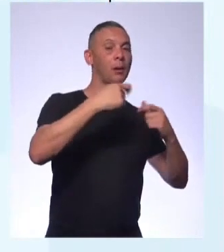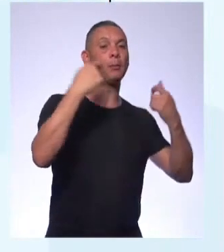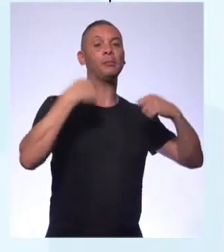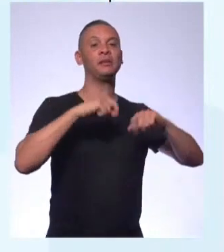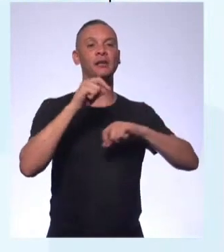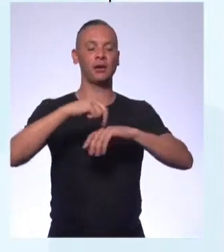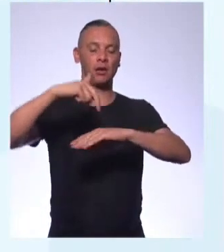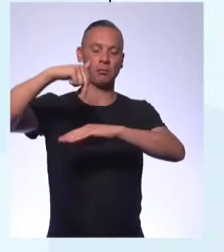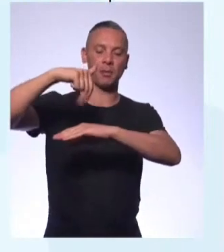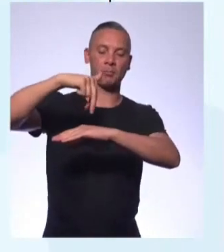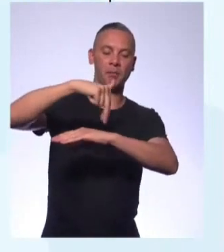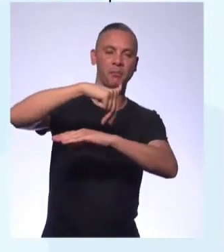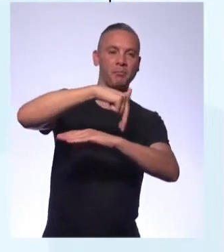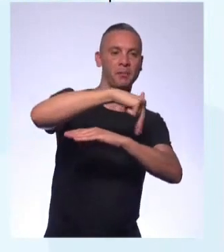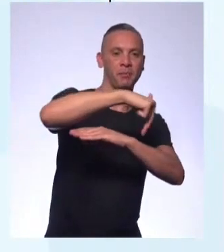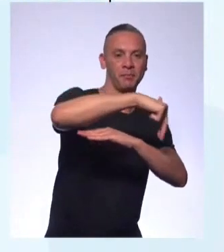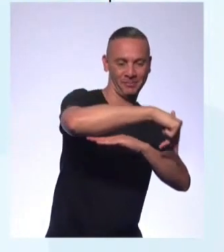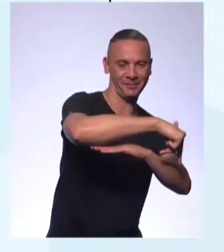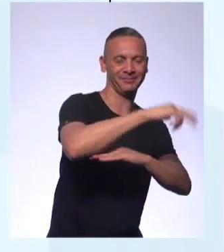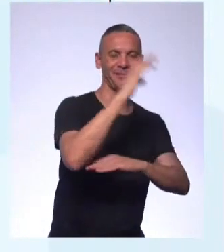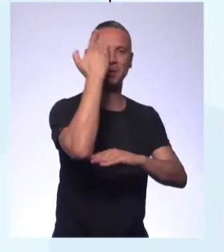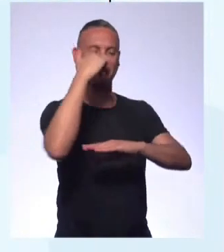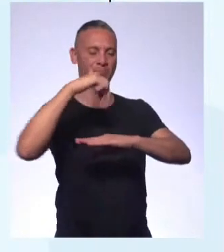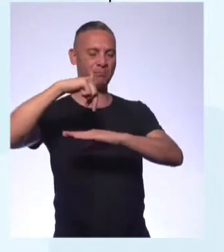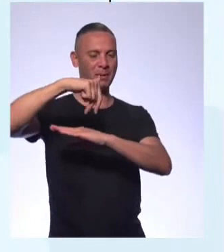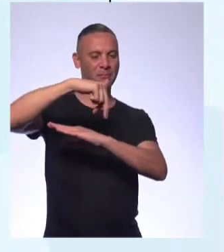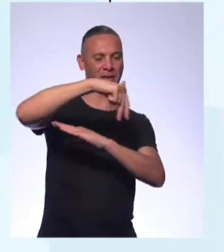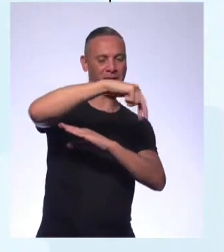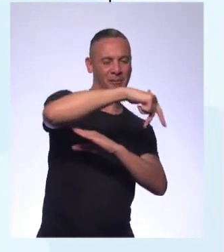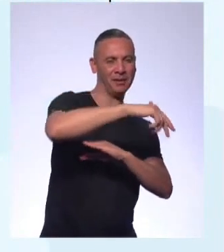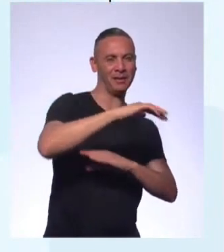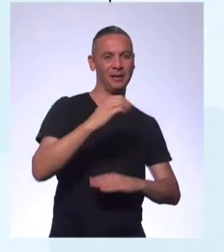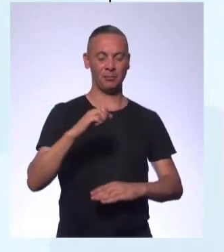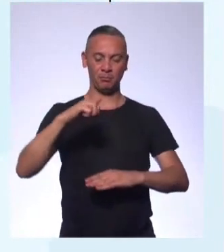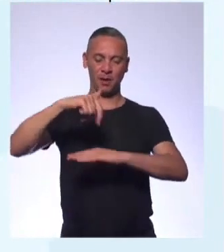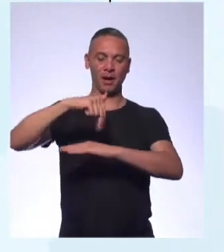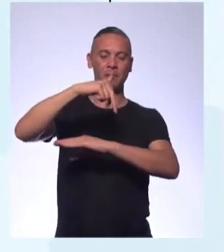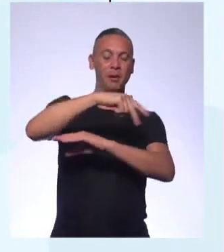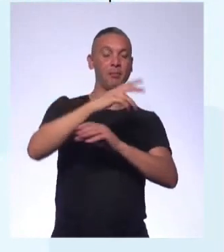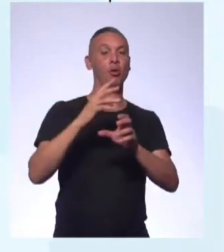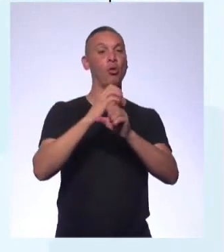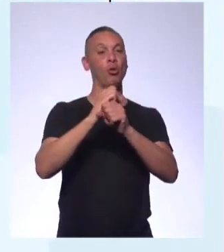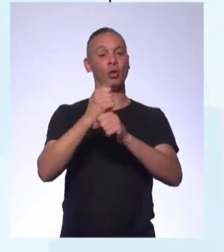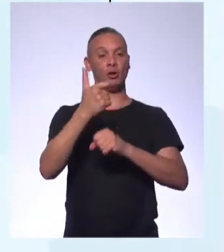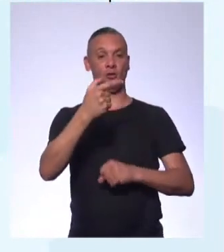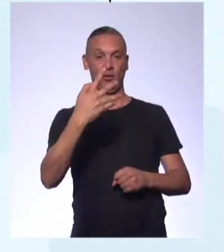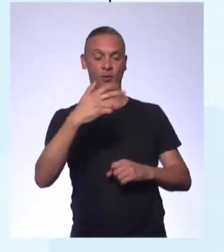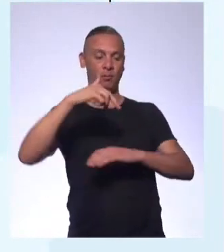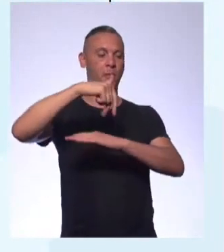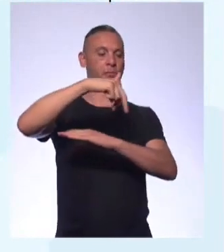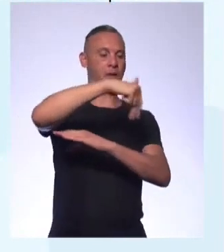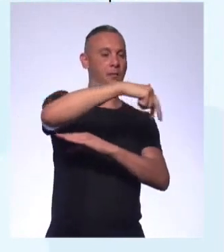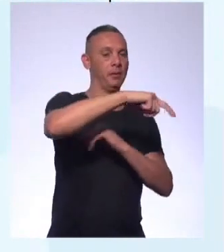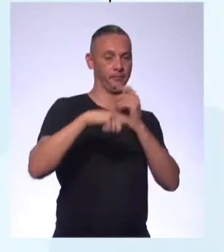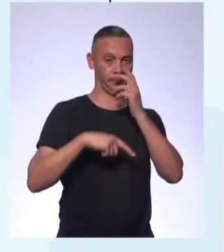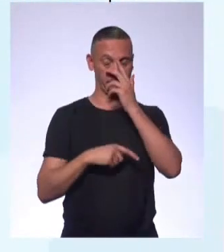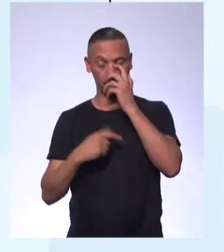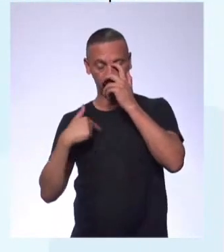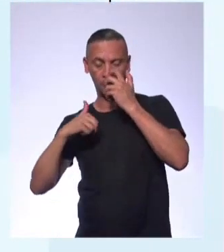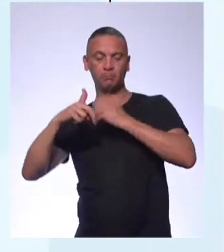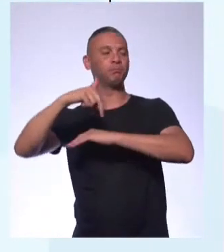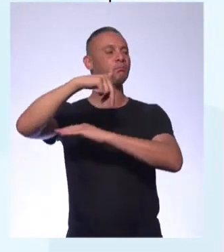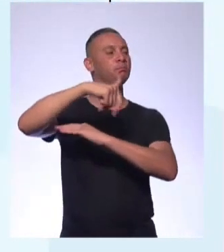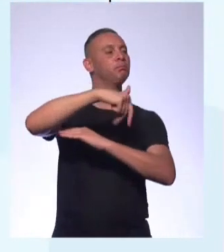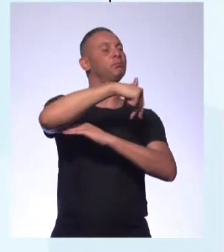que descer uma escada de madeira de quase 2 dezenas de degraus. Um dia, descendo a